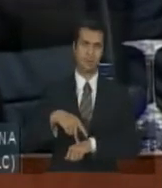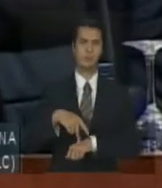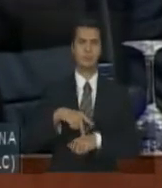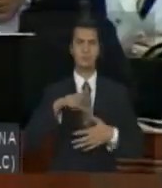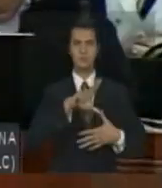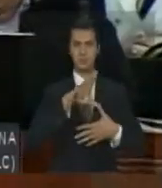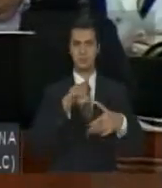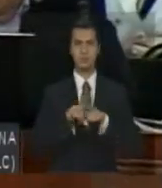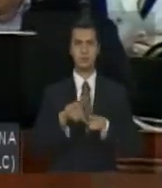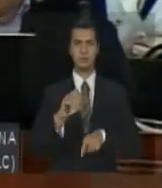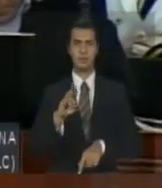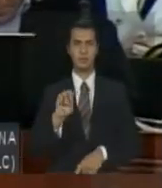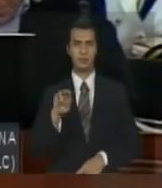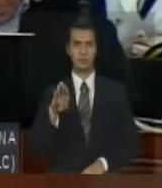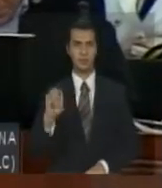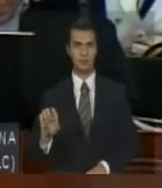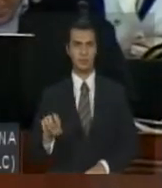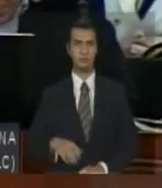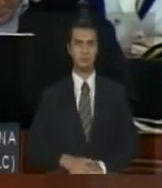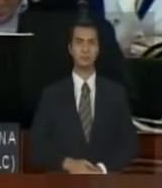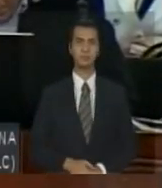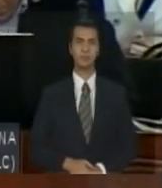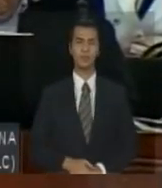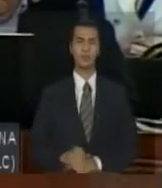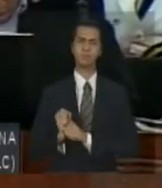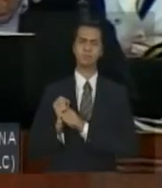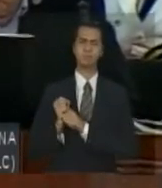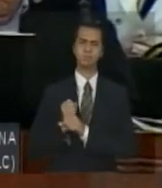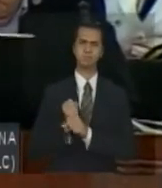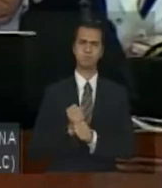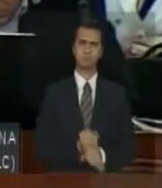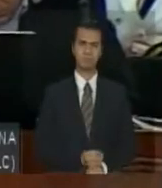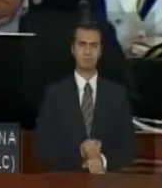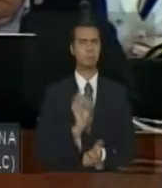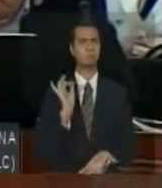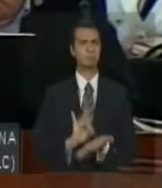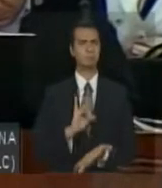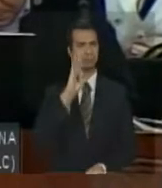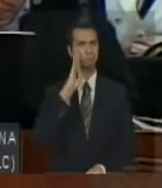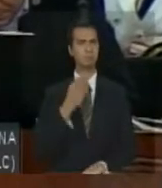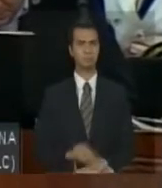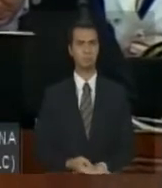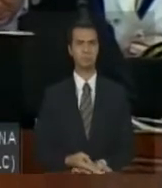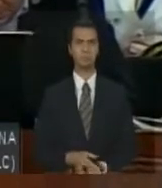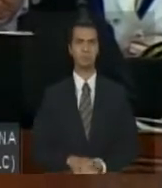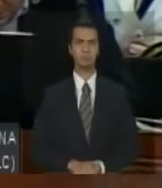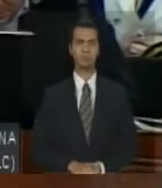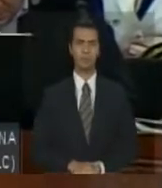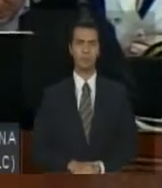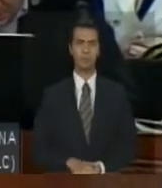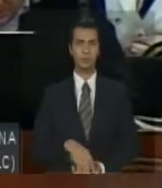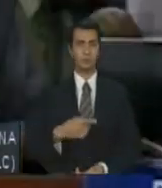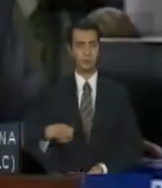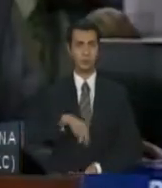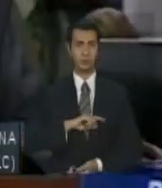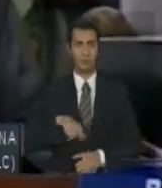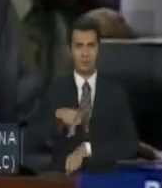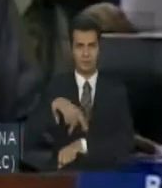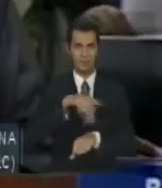Caribe. Nos últimos anos, sem sombra de dúvida, os nossos